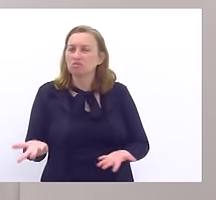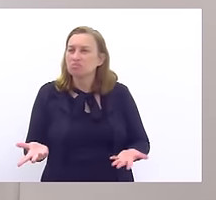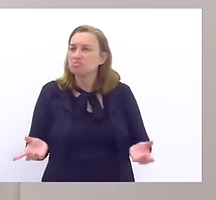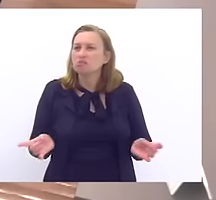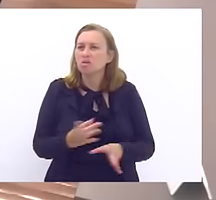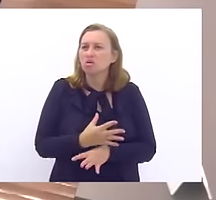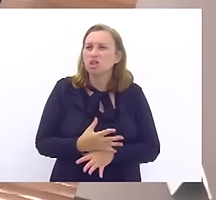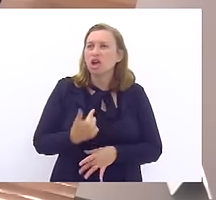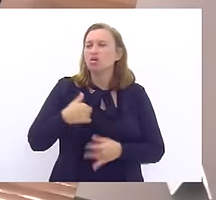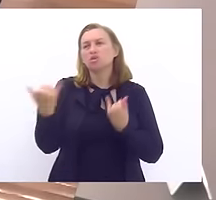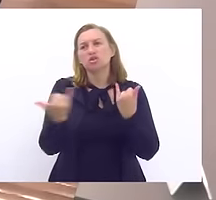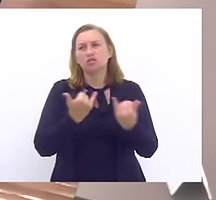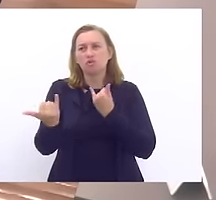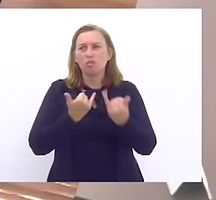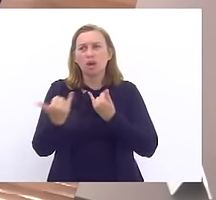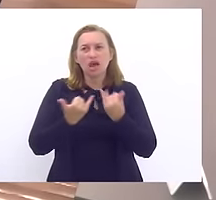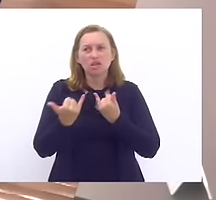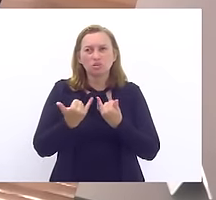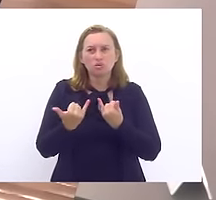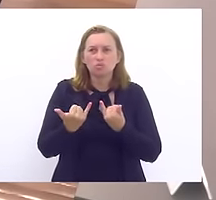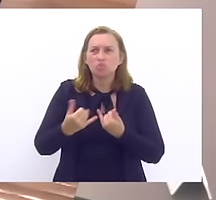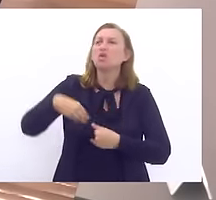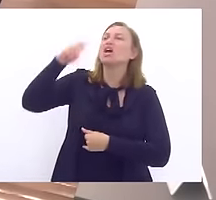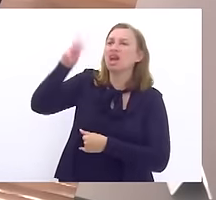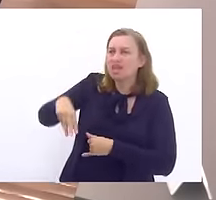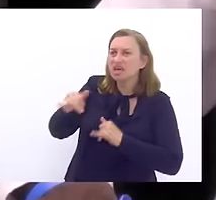nesse momento que está sendo formado